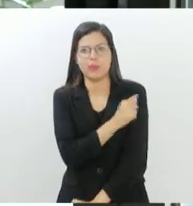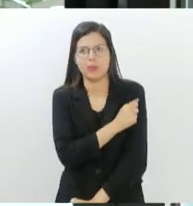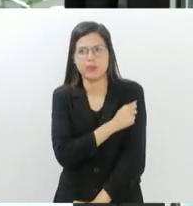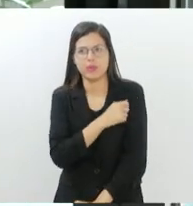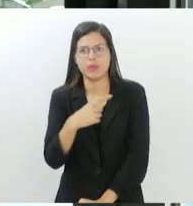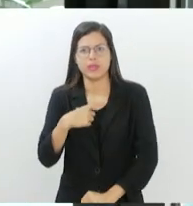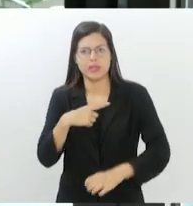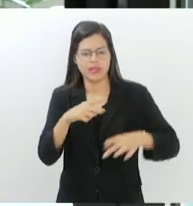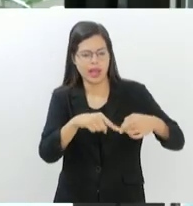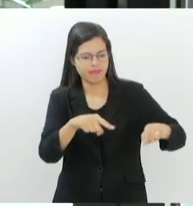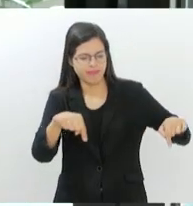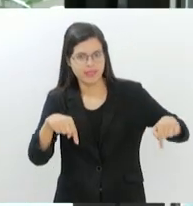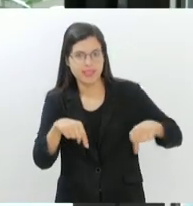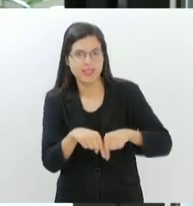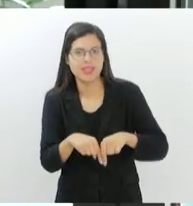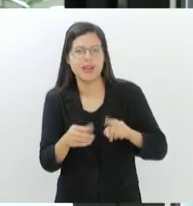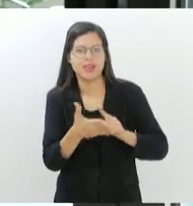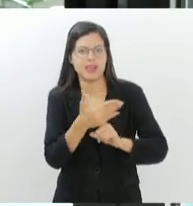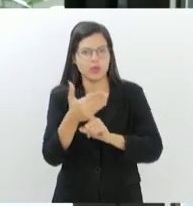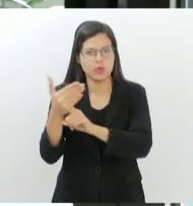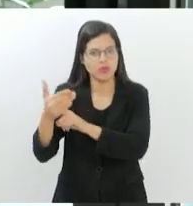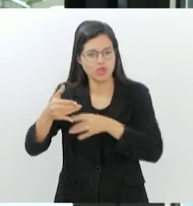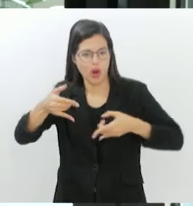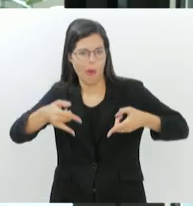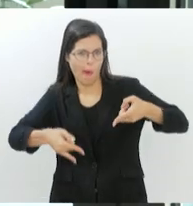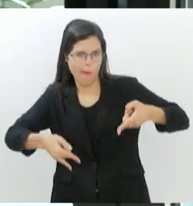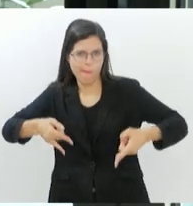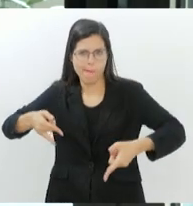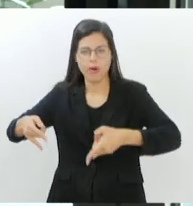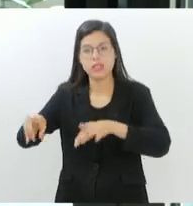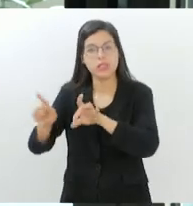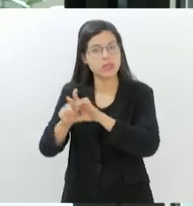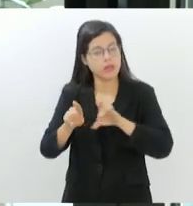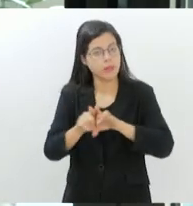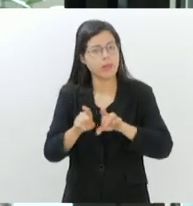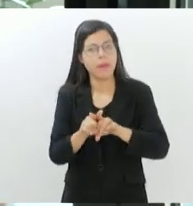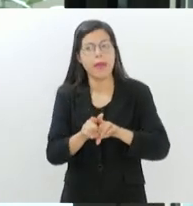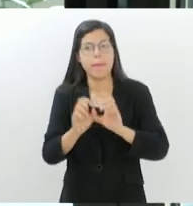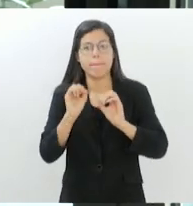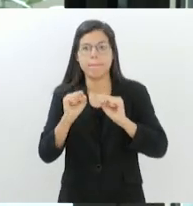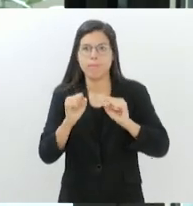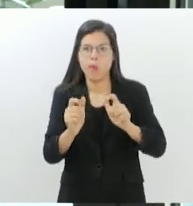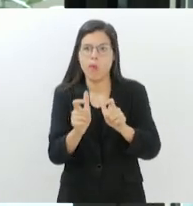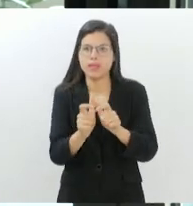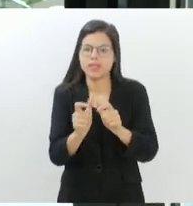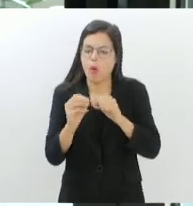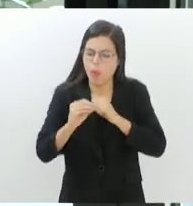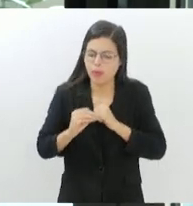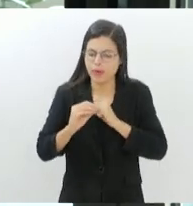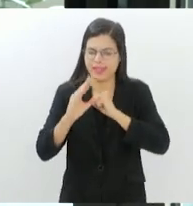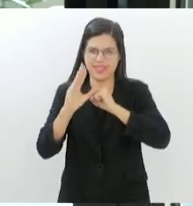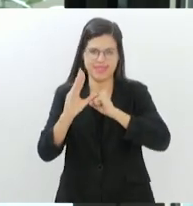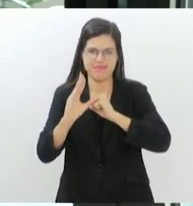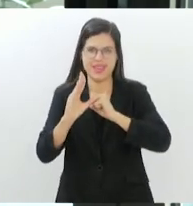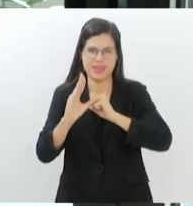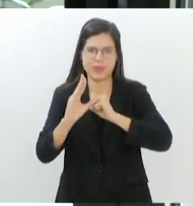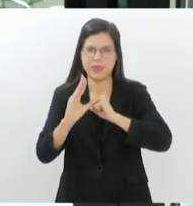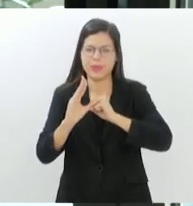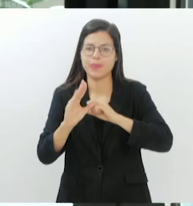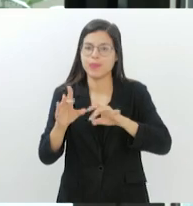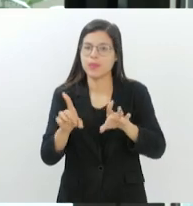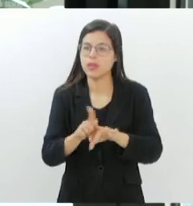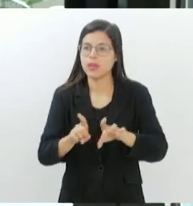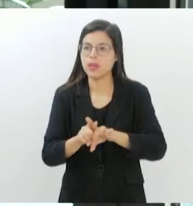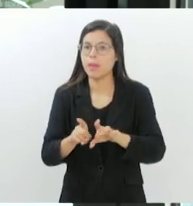makers, robótica, tudo aquilo que possa levar, sim, à ampliação do conhecimento. Temos também a nossa